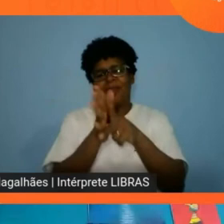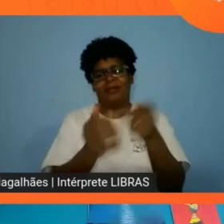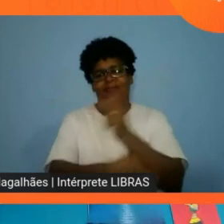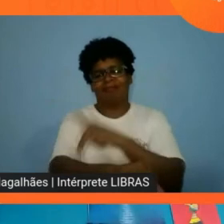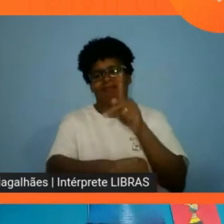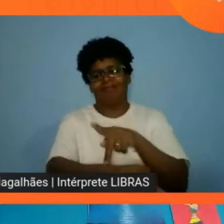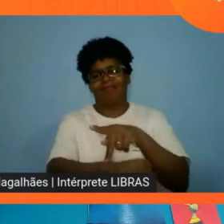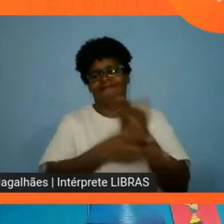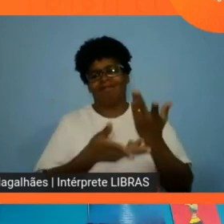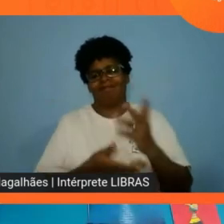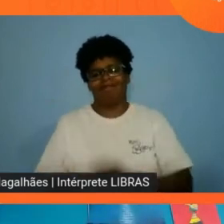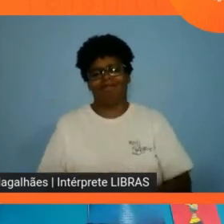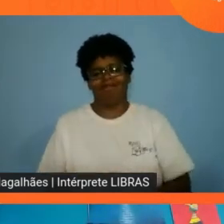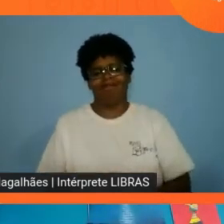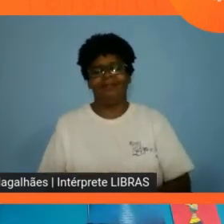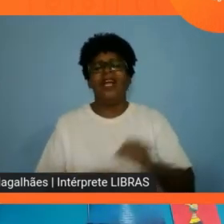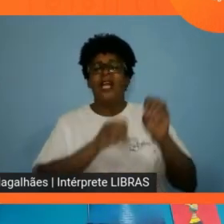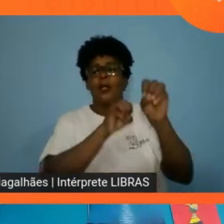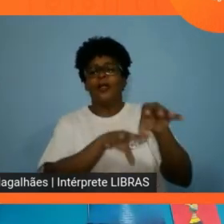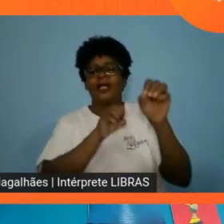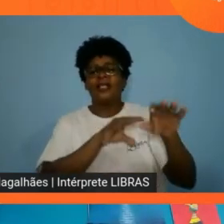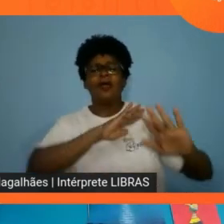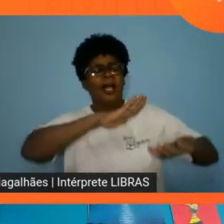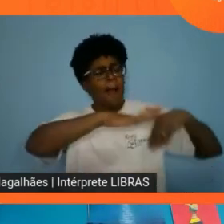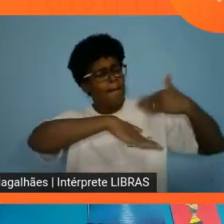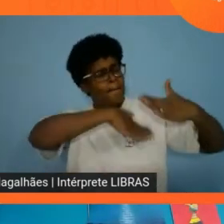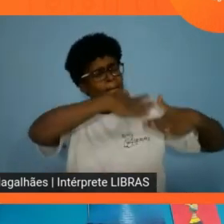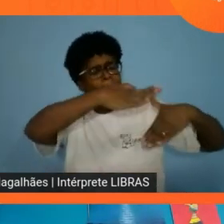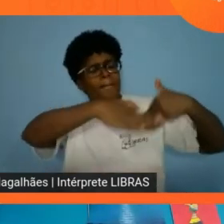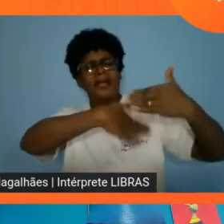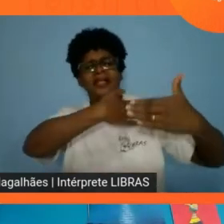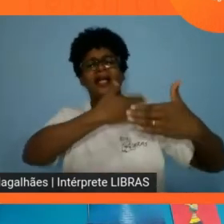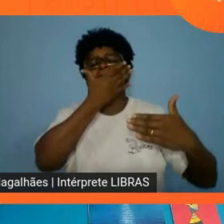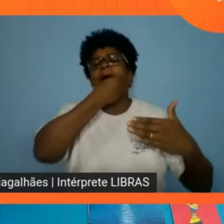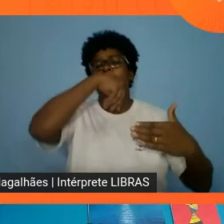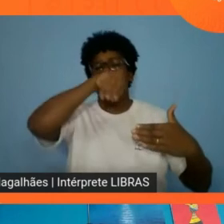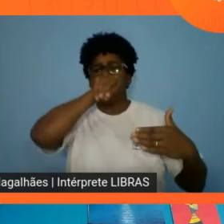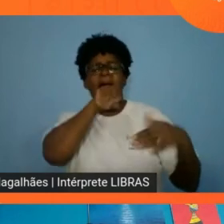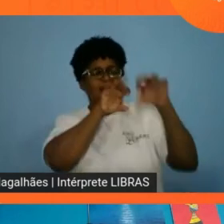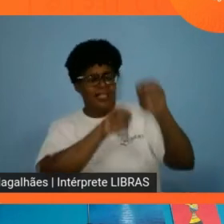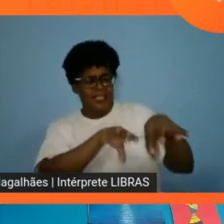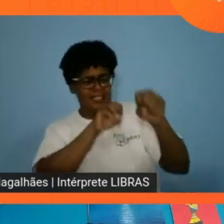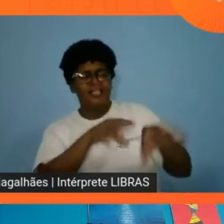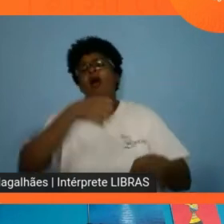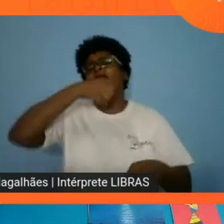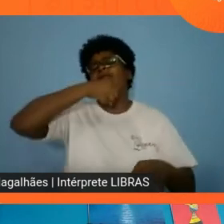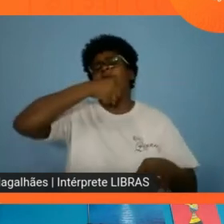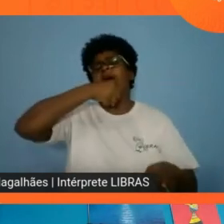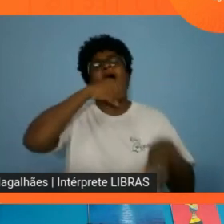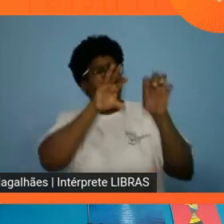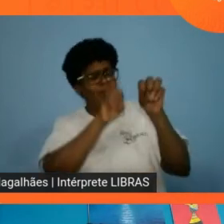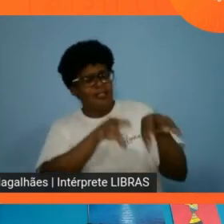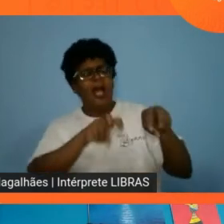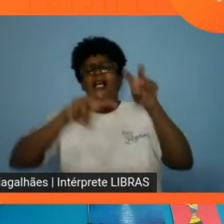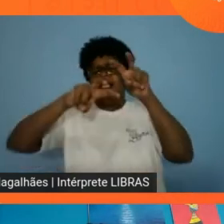passada de pai para filho, de vó, de sentar com a vó